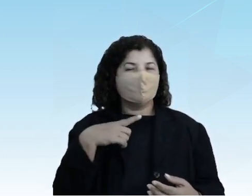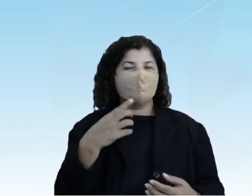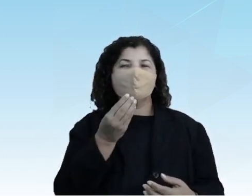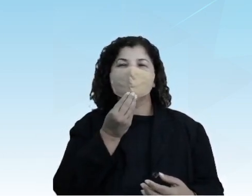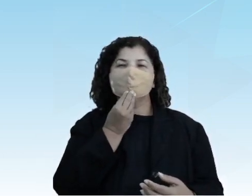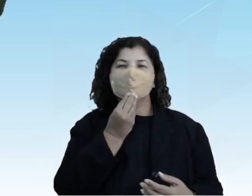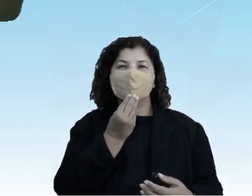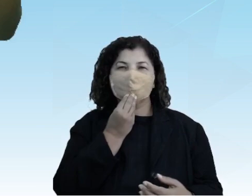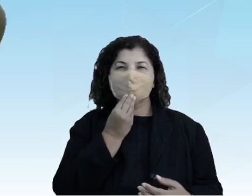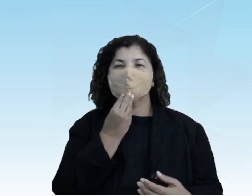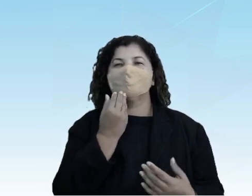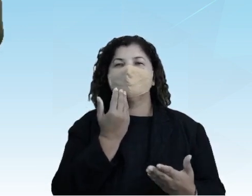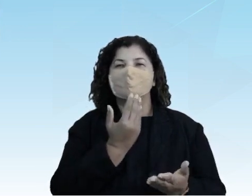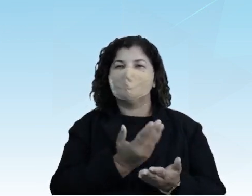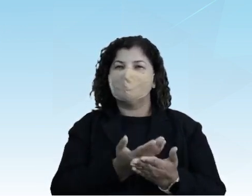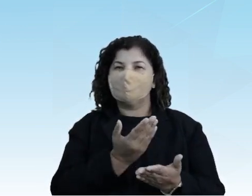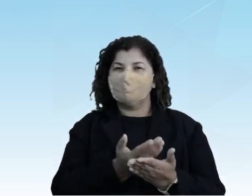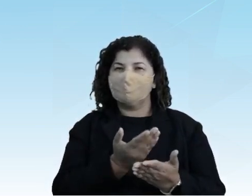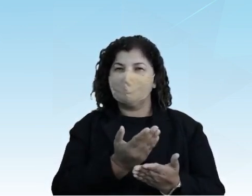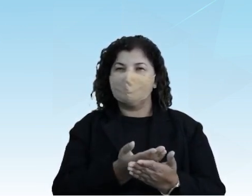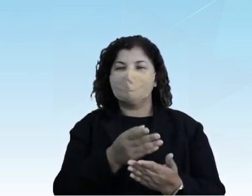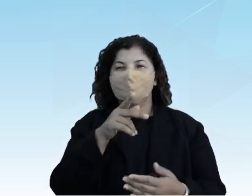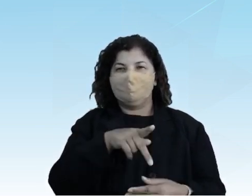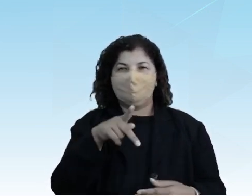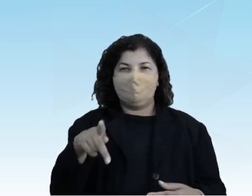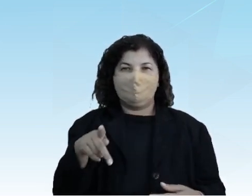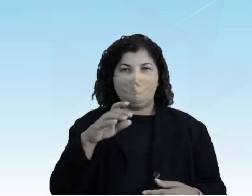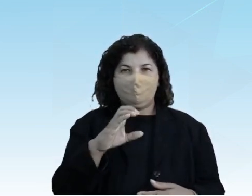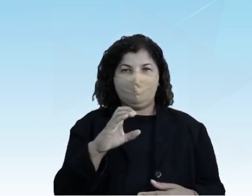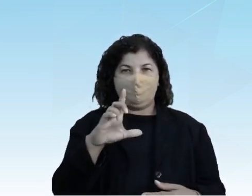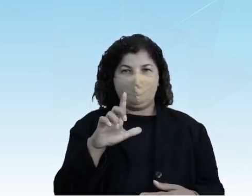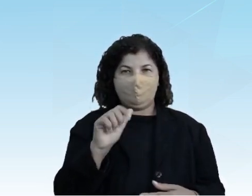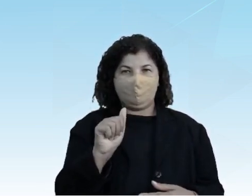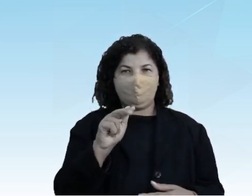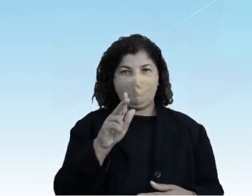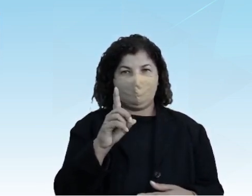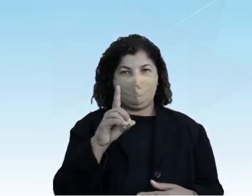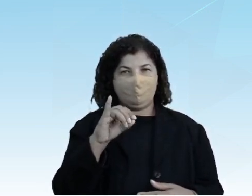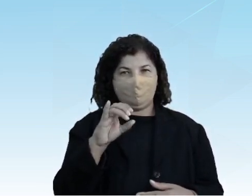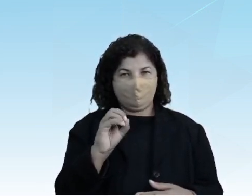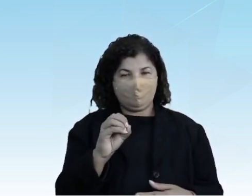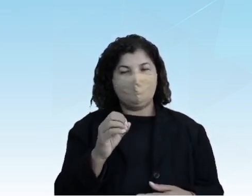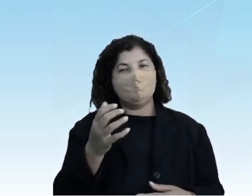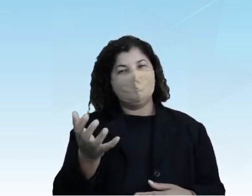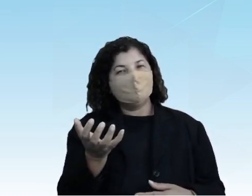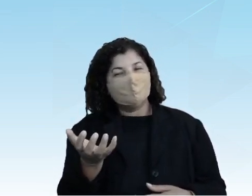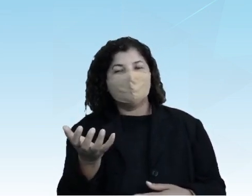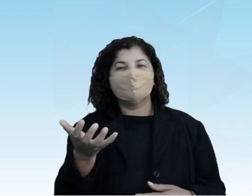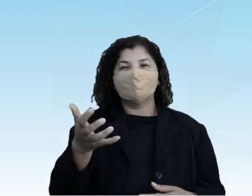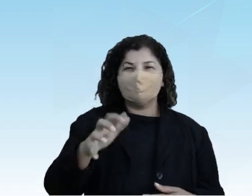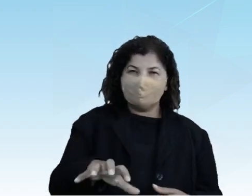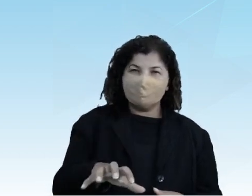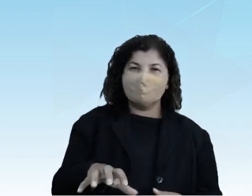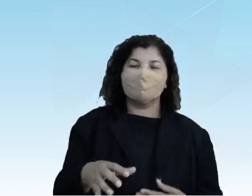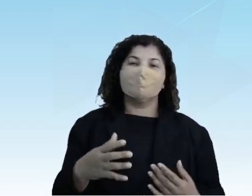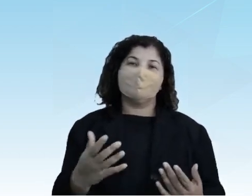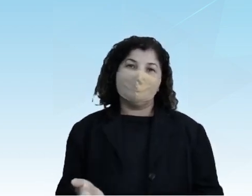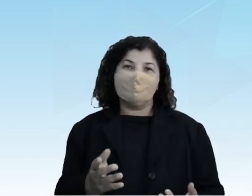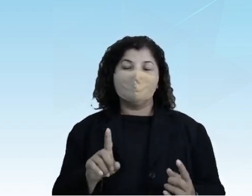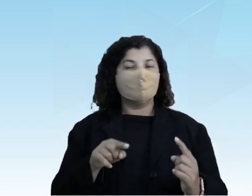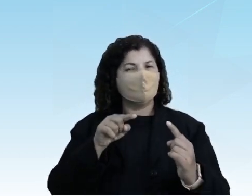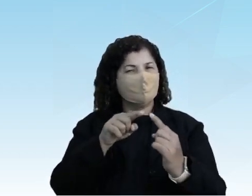oportunidade de ter esta aula com o professor Cláudio Nascimento, queres ou não queres? Então, fontes históricas são um conjunto